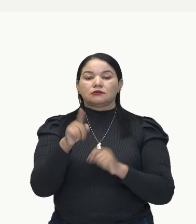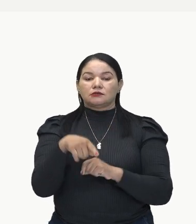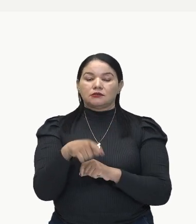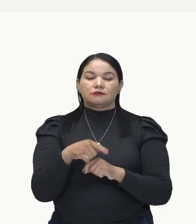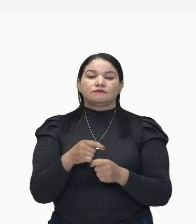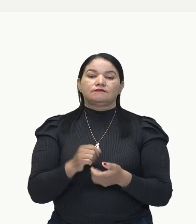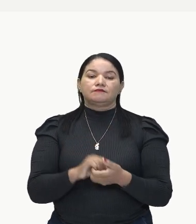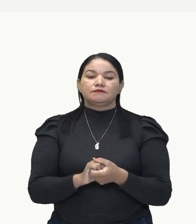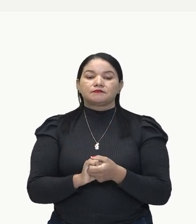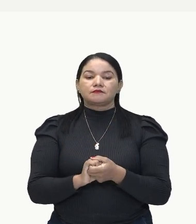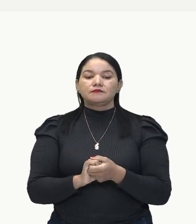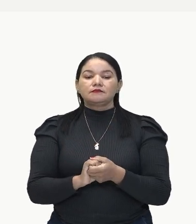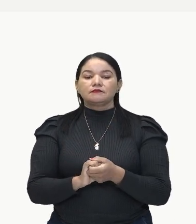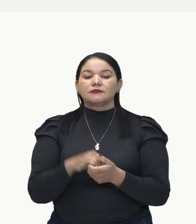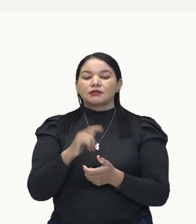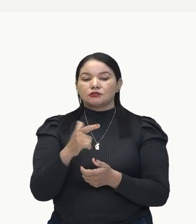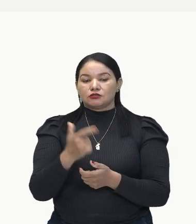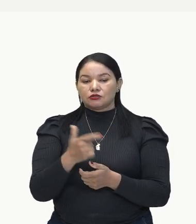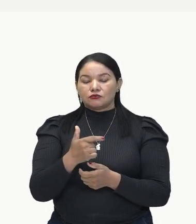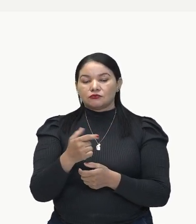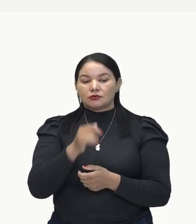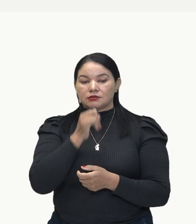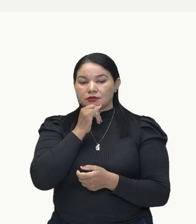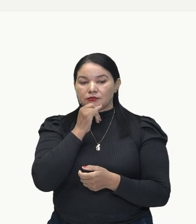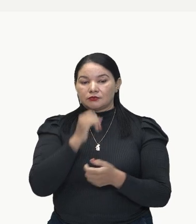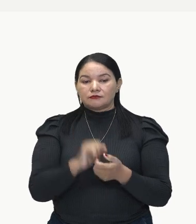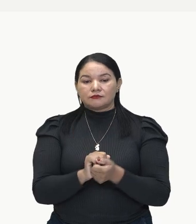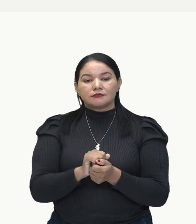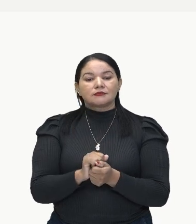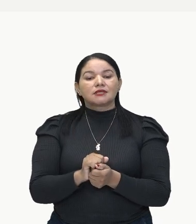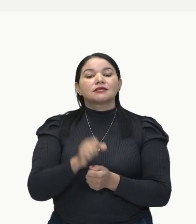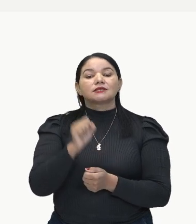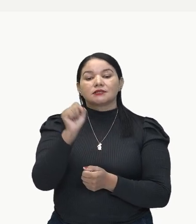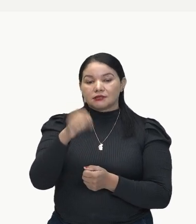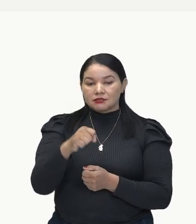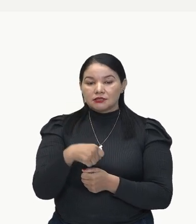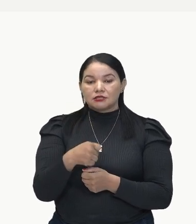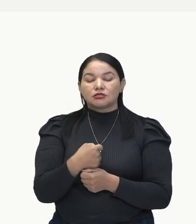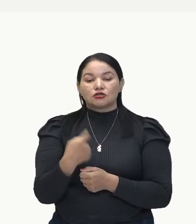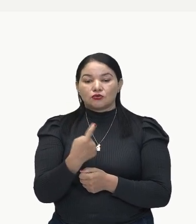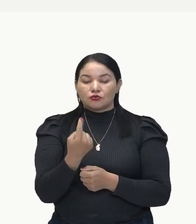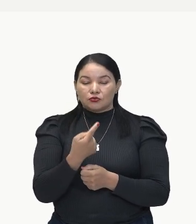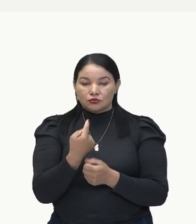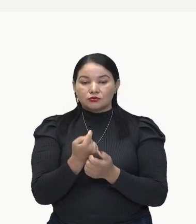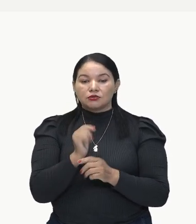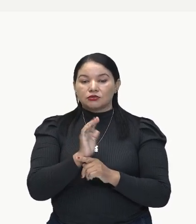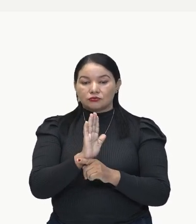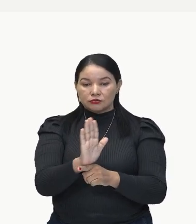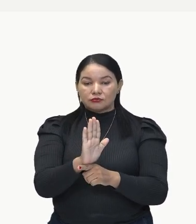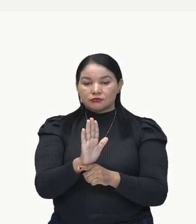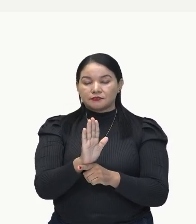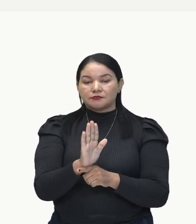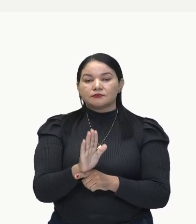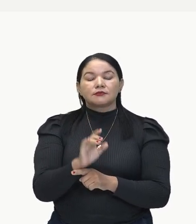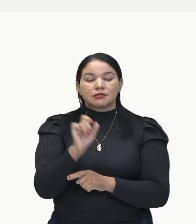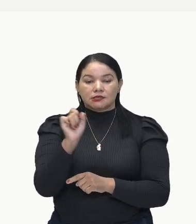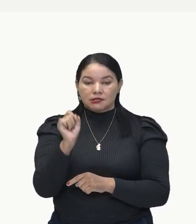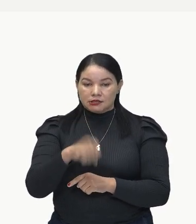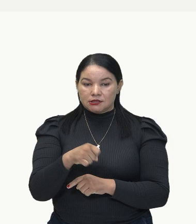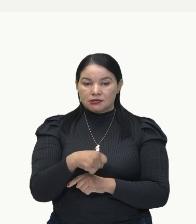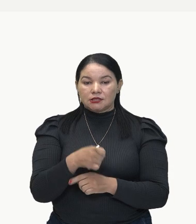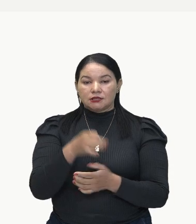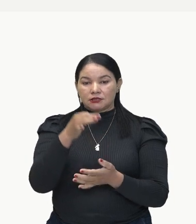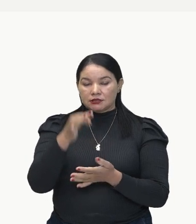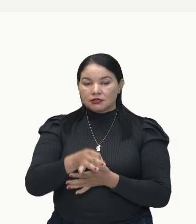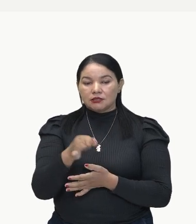reforço. Claro que vamos ajudar. Novamente indicando a certeza ou a confirmação dessa ação